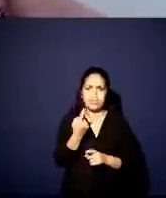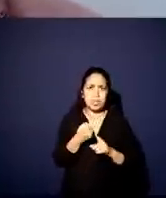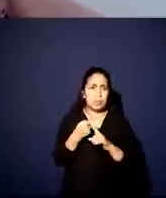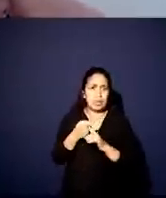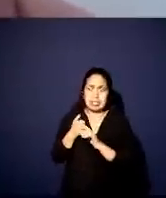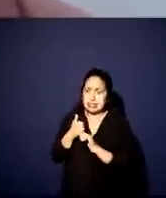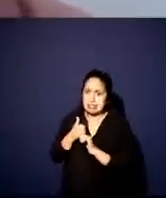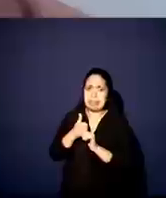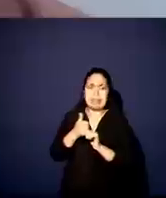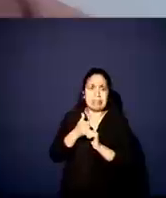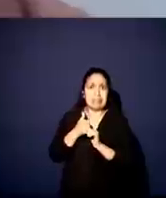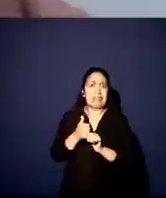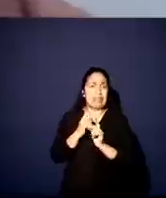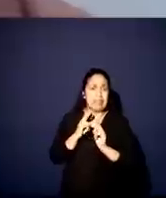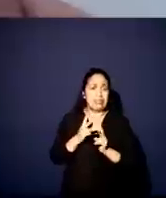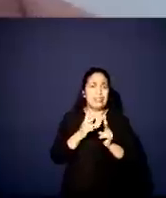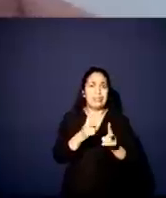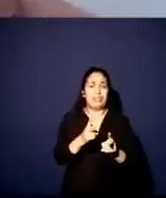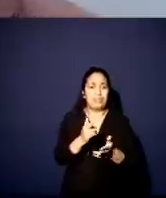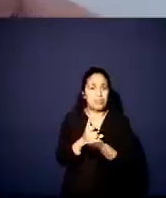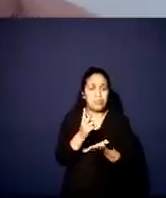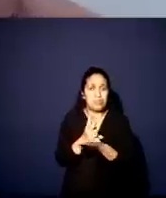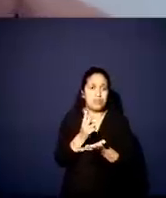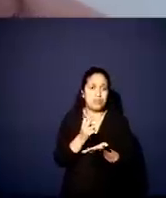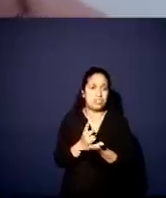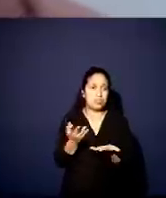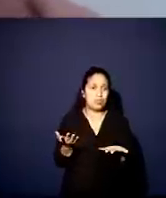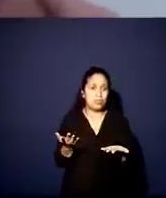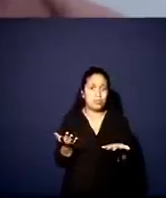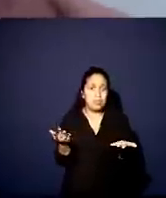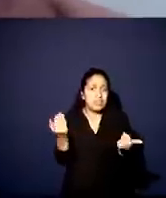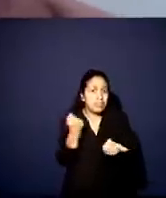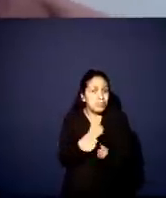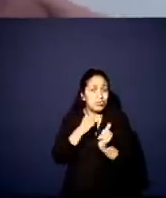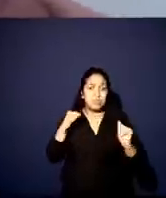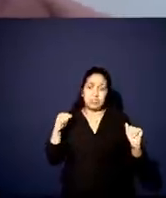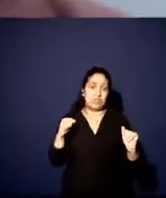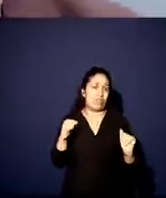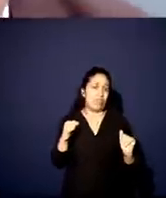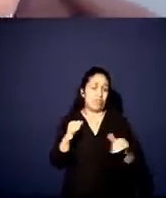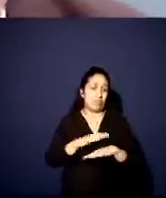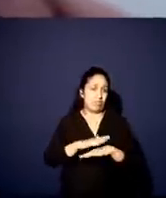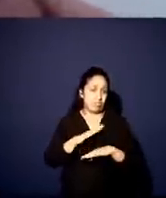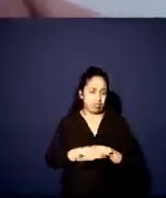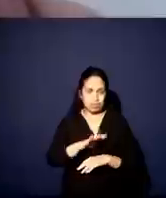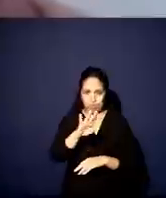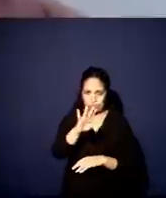perseguindo um objetivo que está inalcançável? Por exemplo,